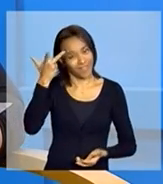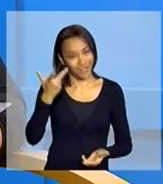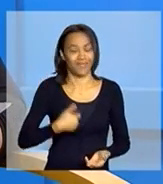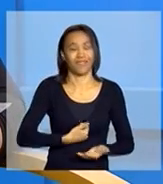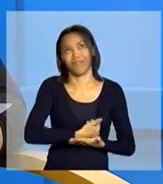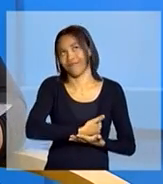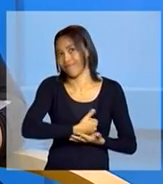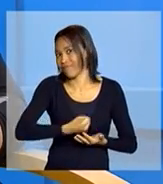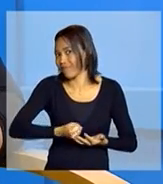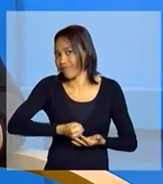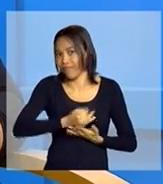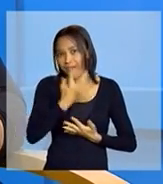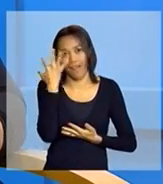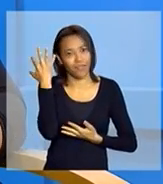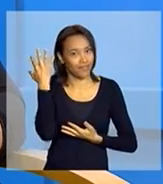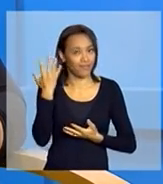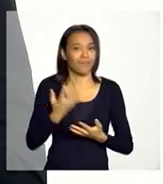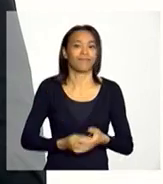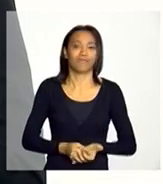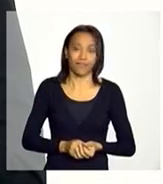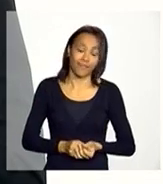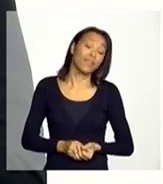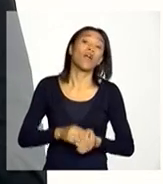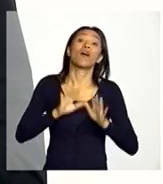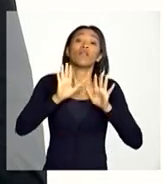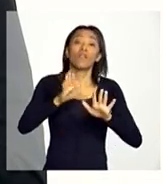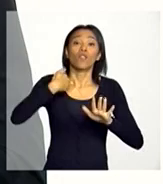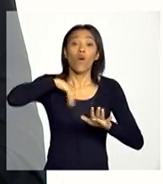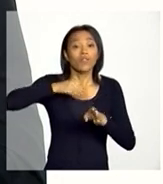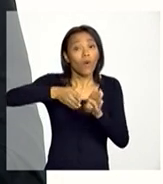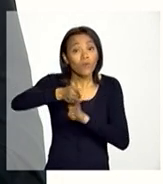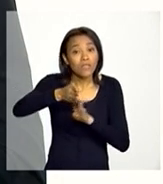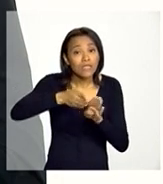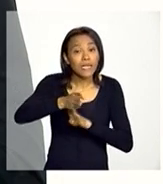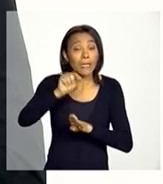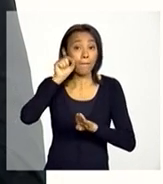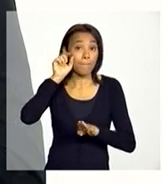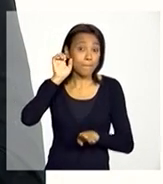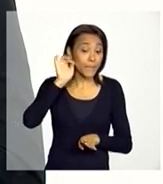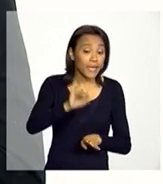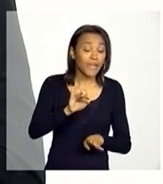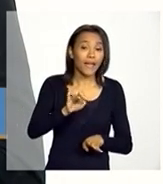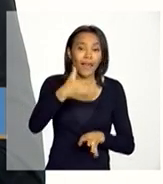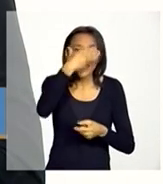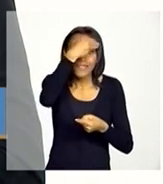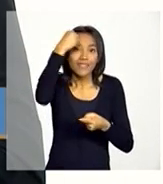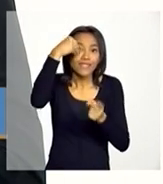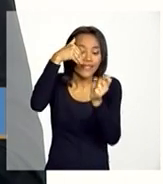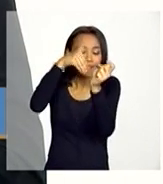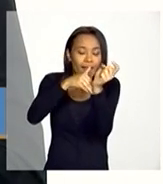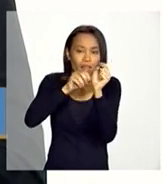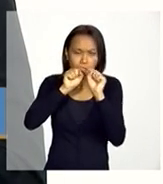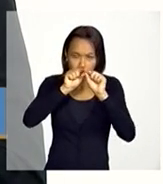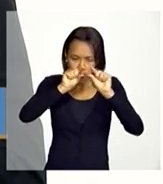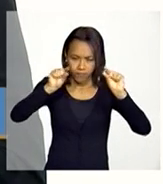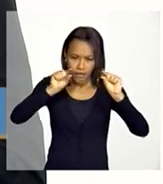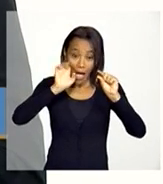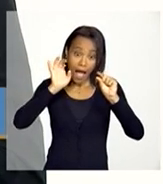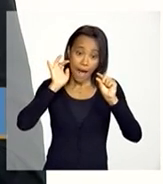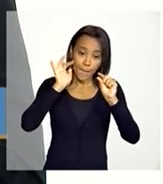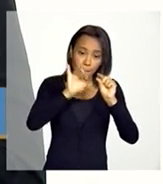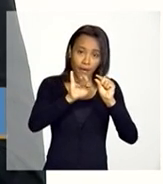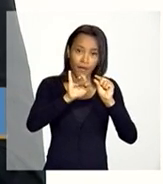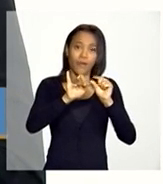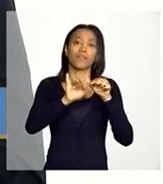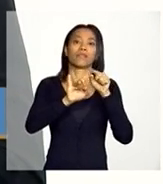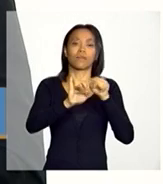frequência né Muito eh a gente recomenda clicar na opção esqueci minha senha na página principal do saa eh